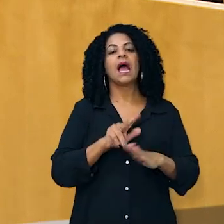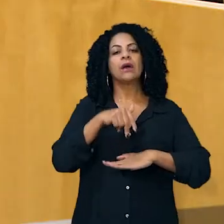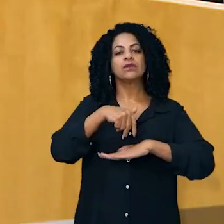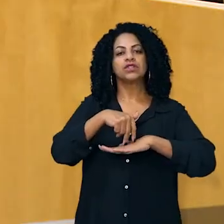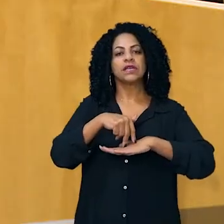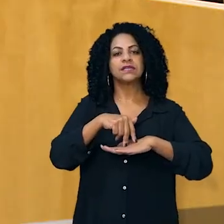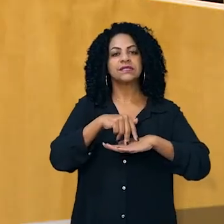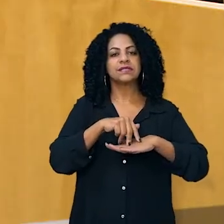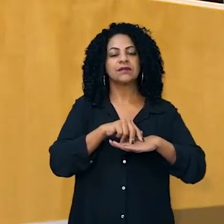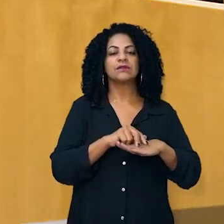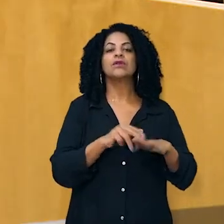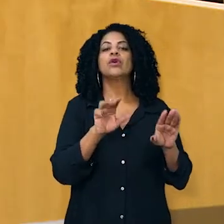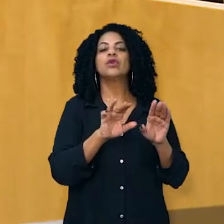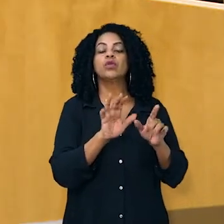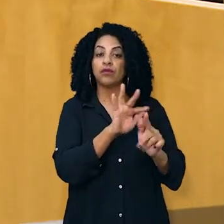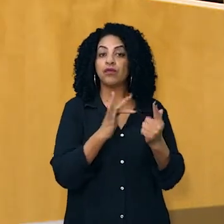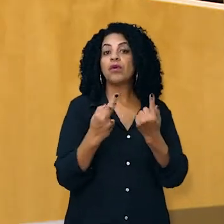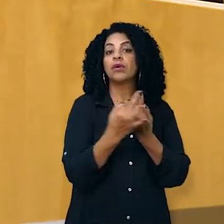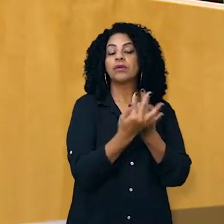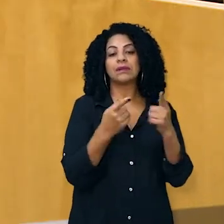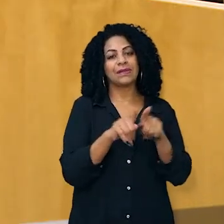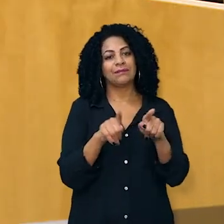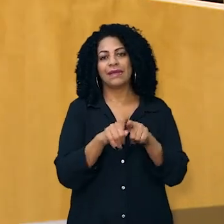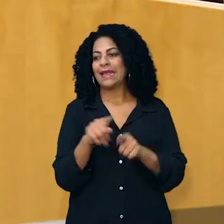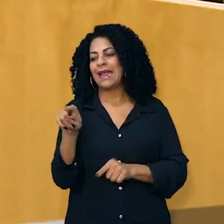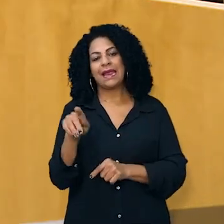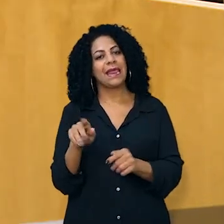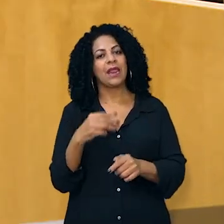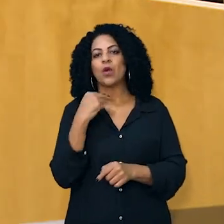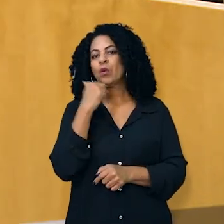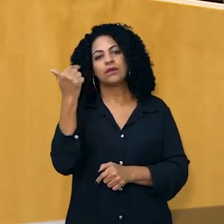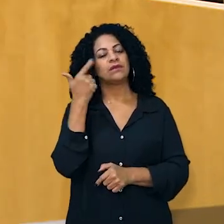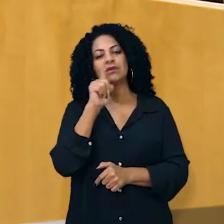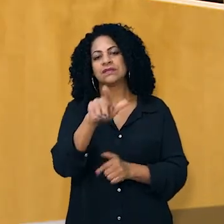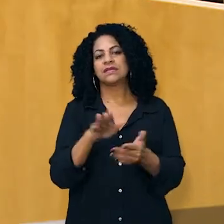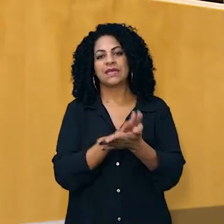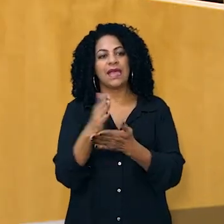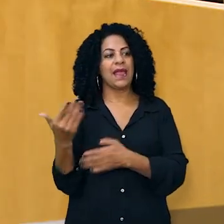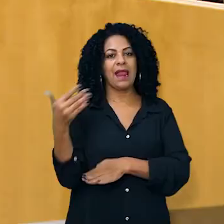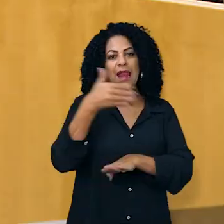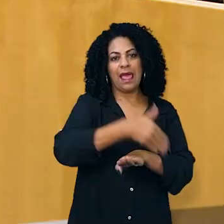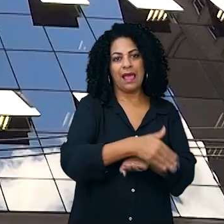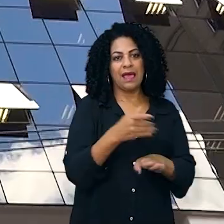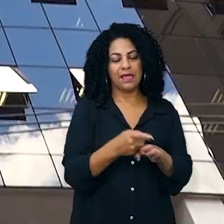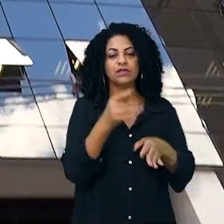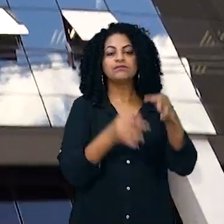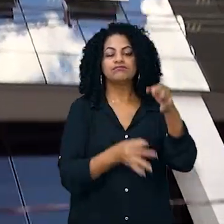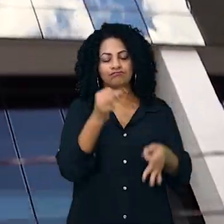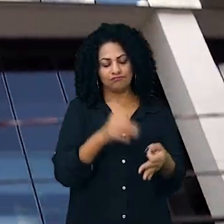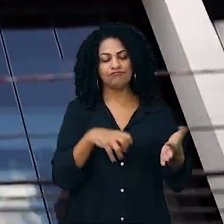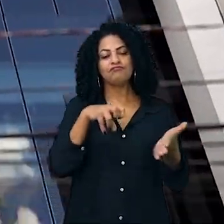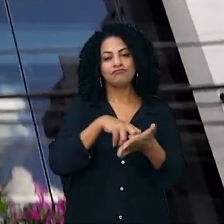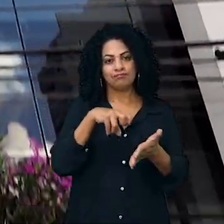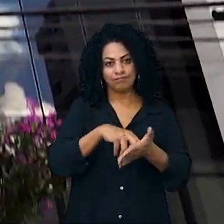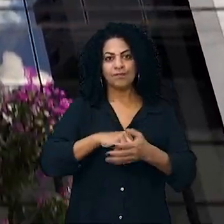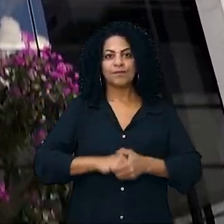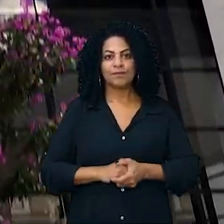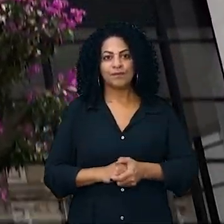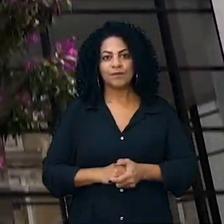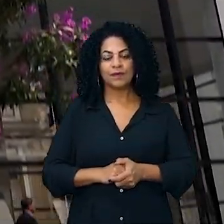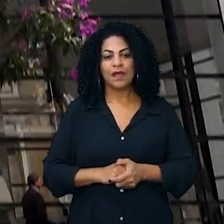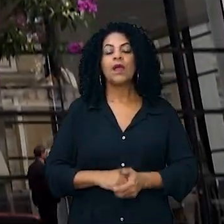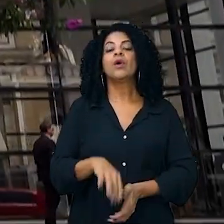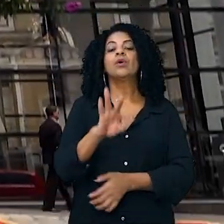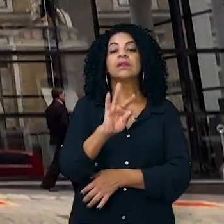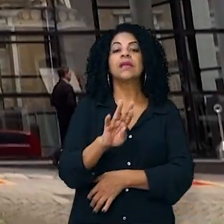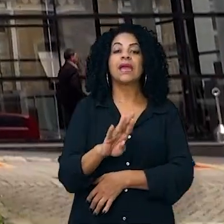deixava clara a impossibilidade de locomoção dele, o que justificaria a penalidade. Ao julgar o caso, o Tribunal Regional